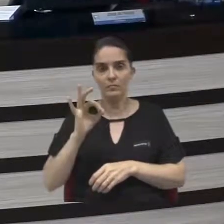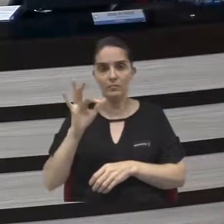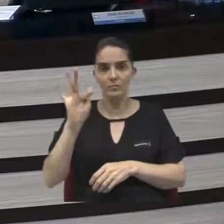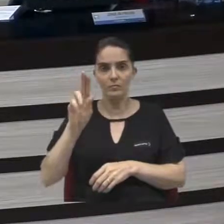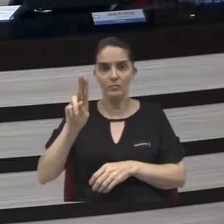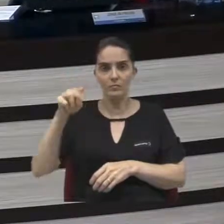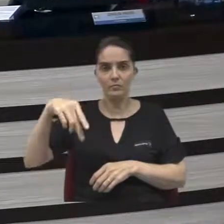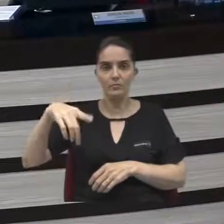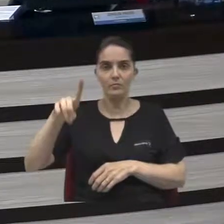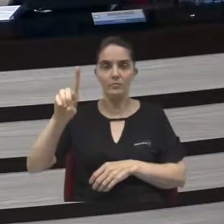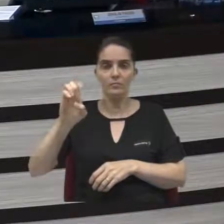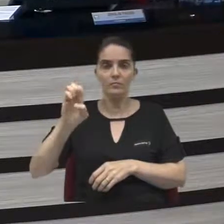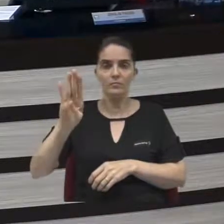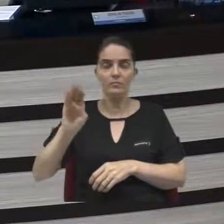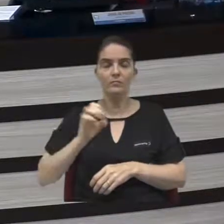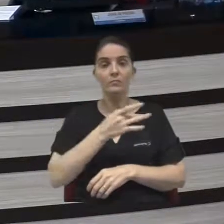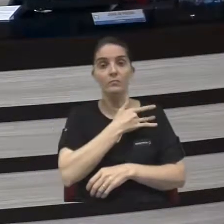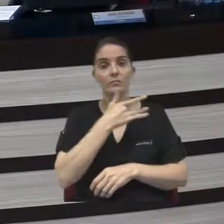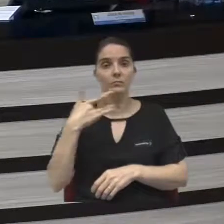investimento total na saúde,